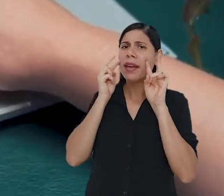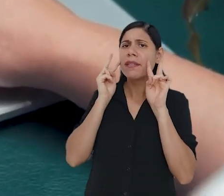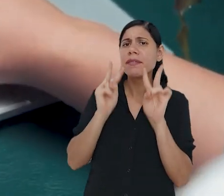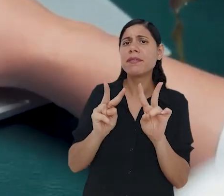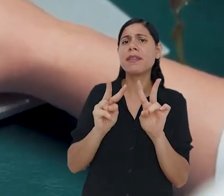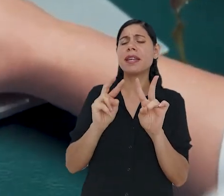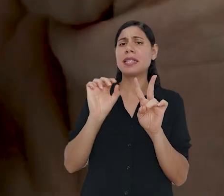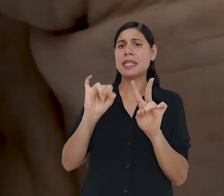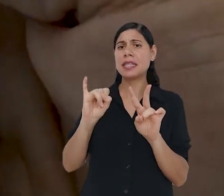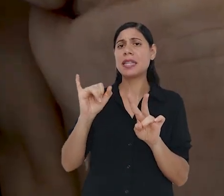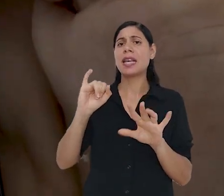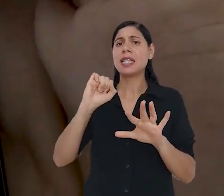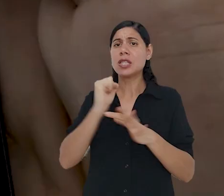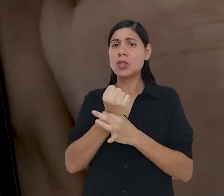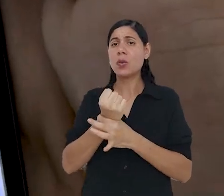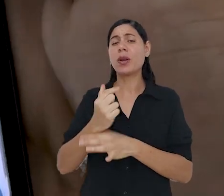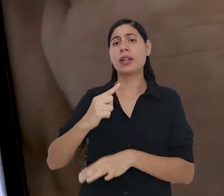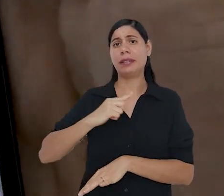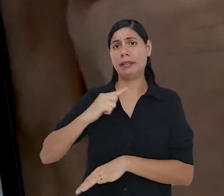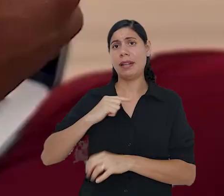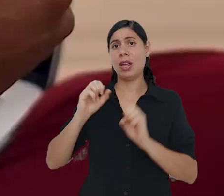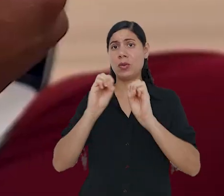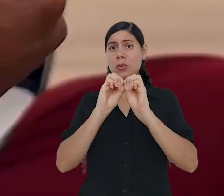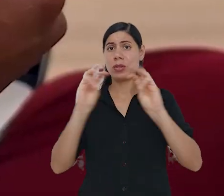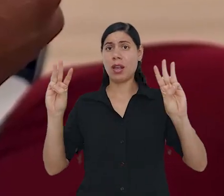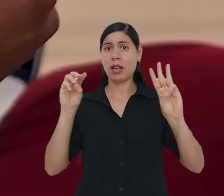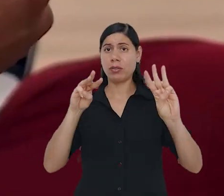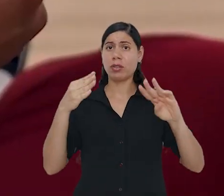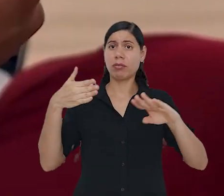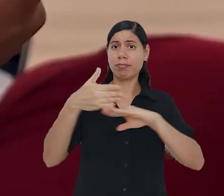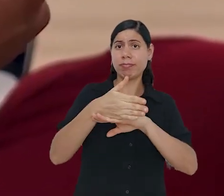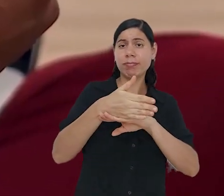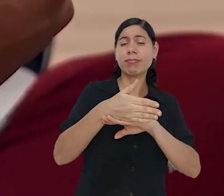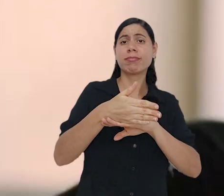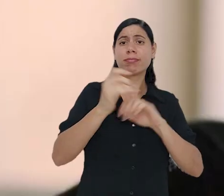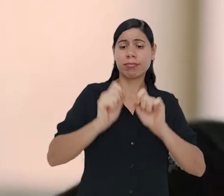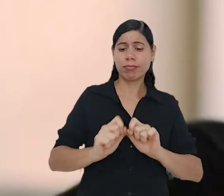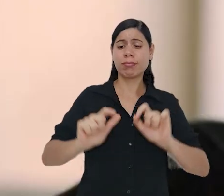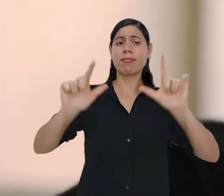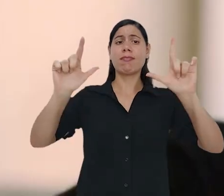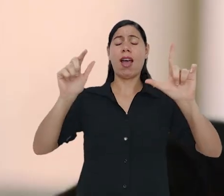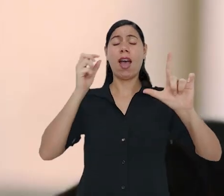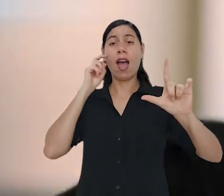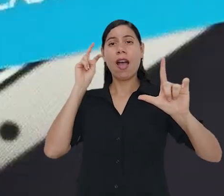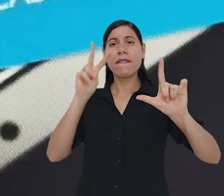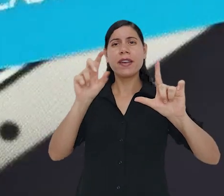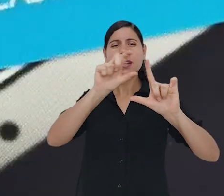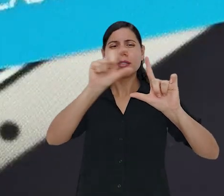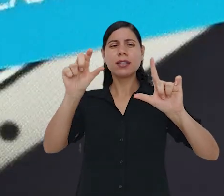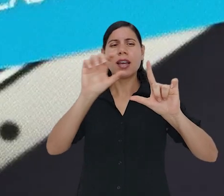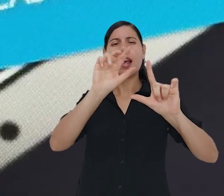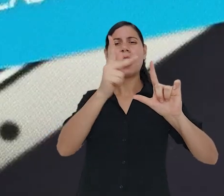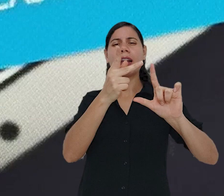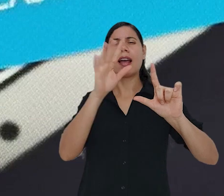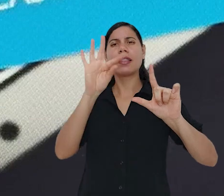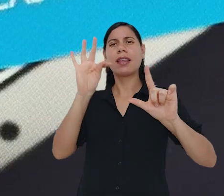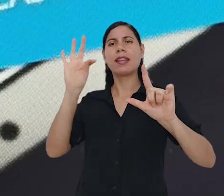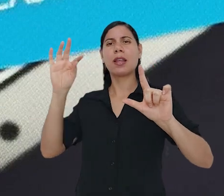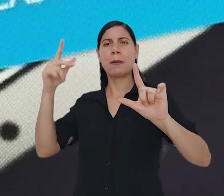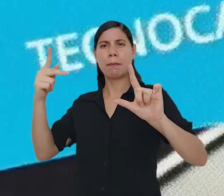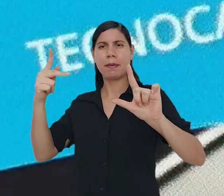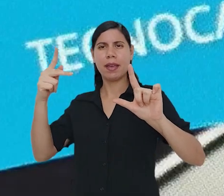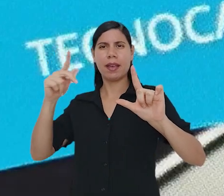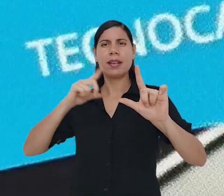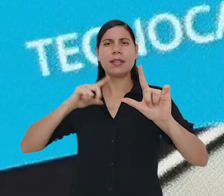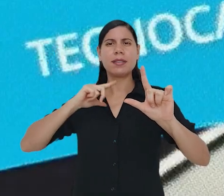a segurança e a autenticidade também dos sites que você está navegando. Então, verifica se tem aquele HTTP na